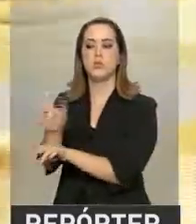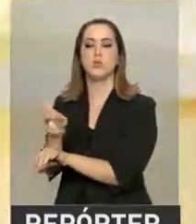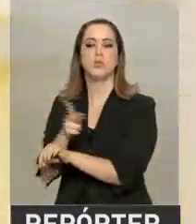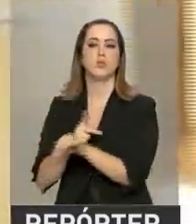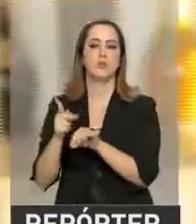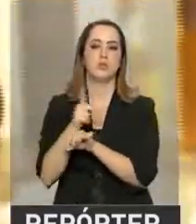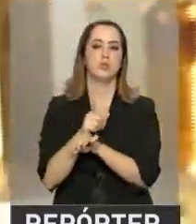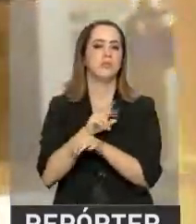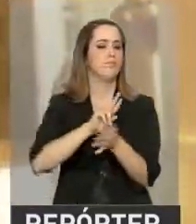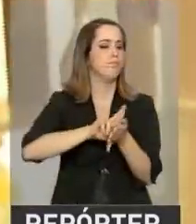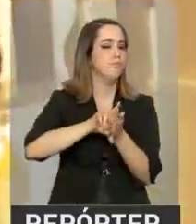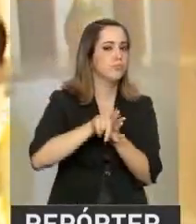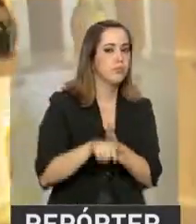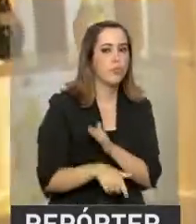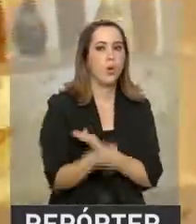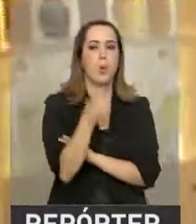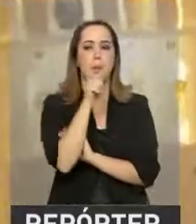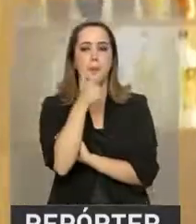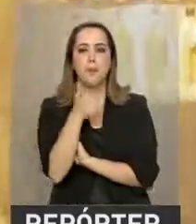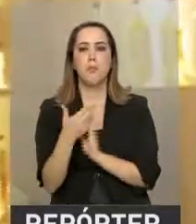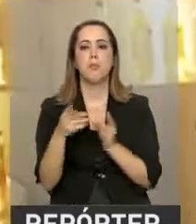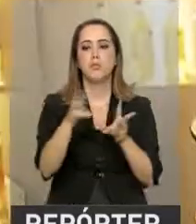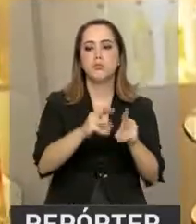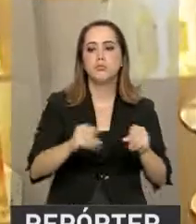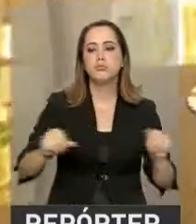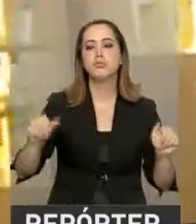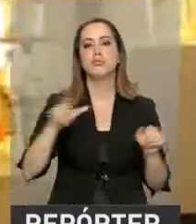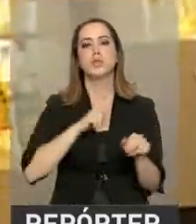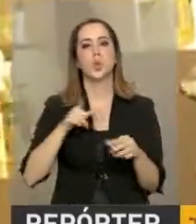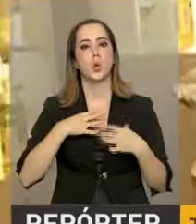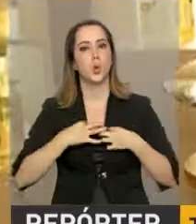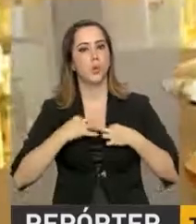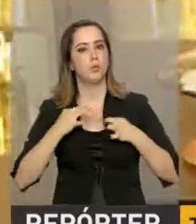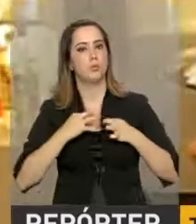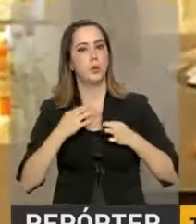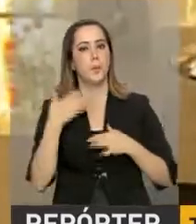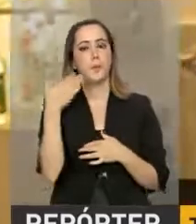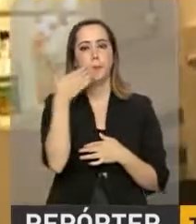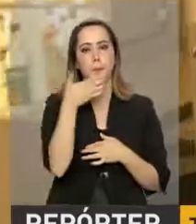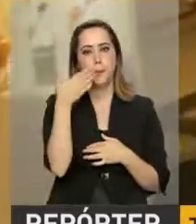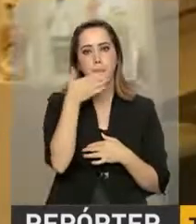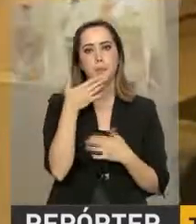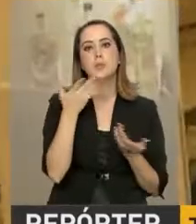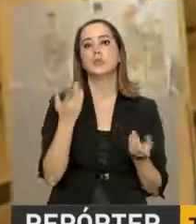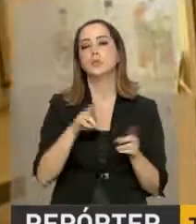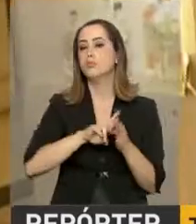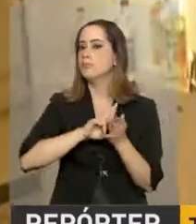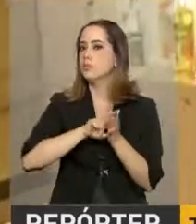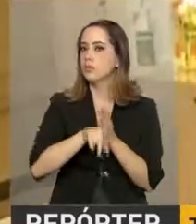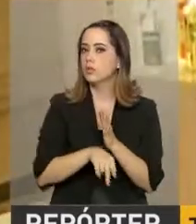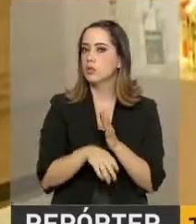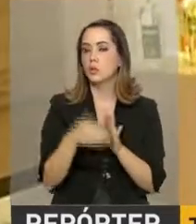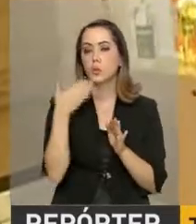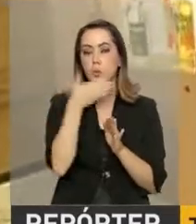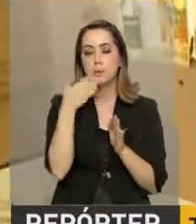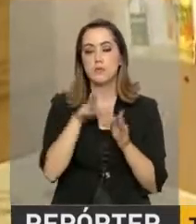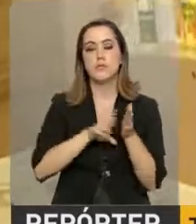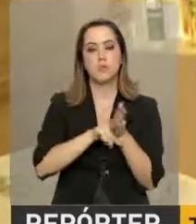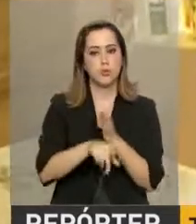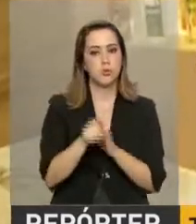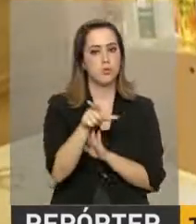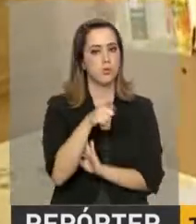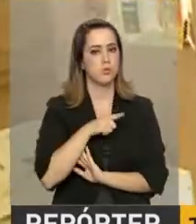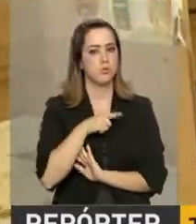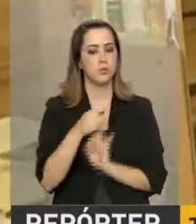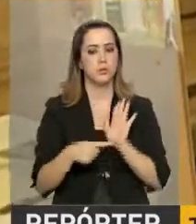Bebidas, temperos, doces, roupas. Esses são alguns dos produtos que estão no catálogo. E durante os Jogos Olímpicos, eles vão ficar expostos